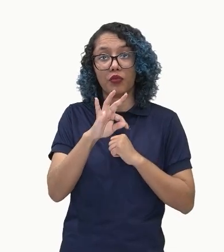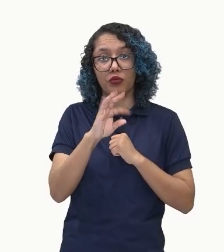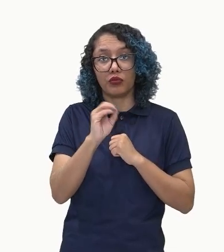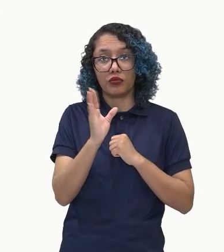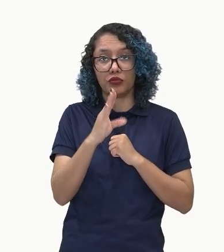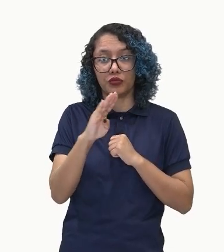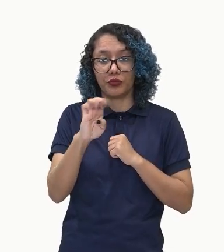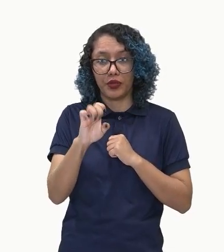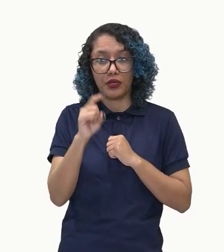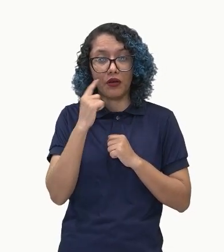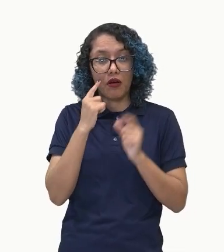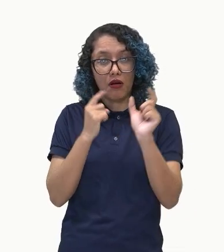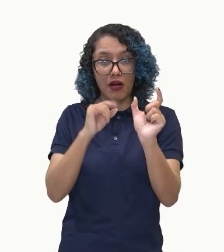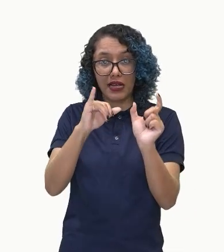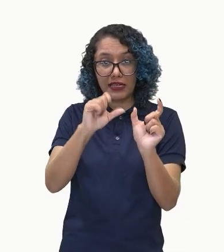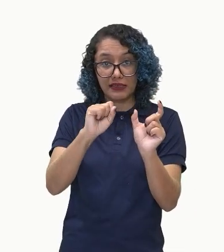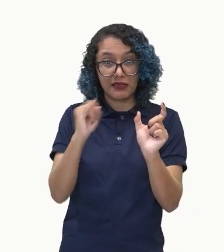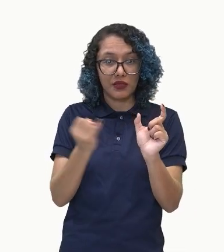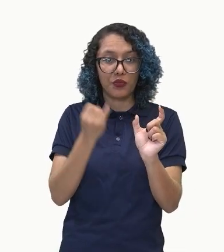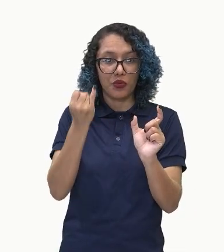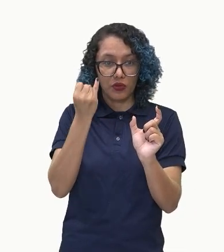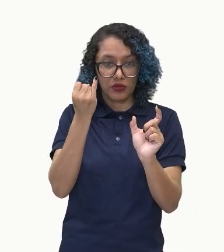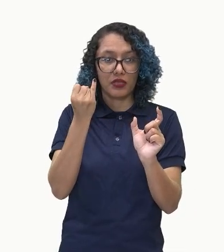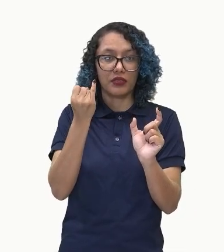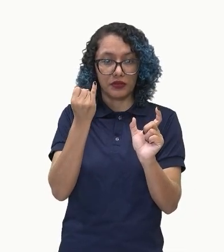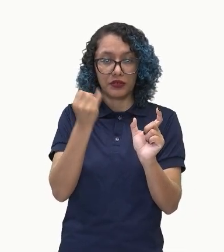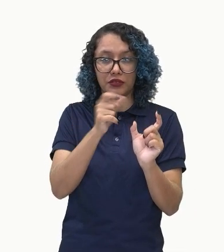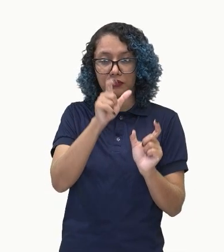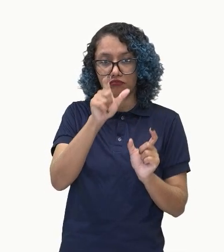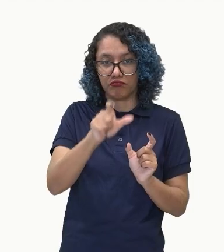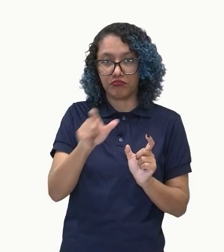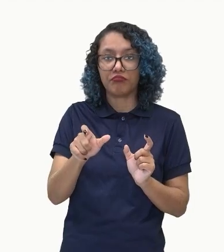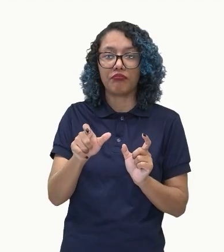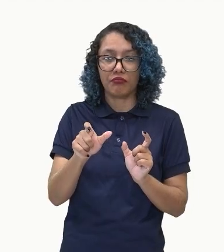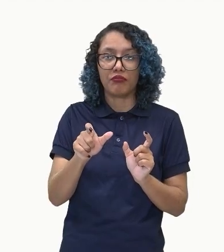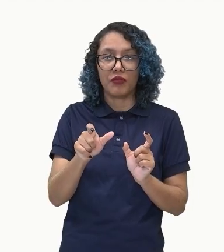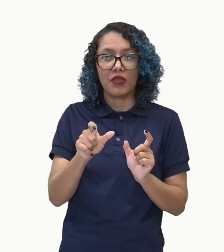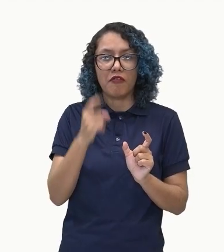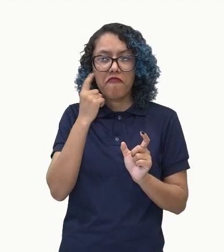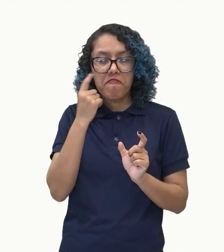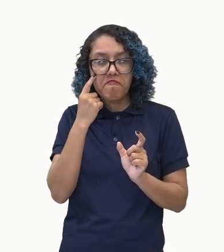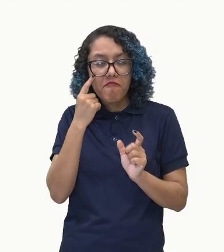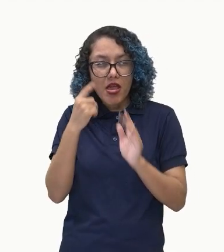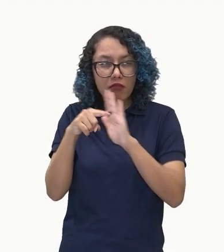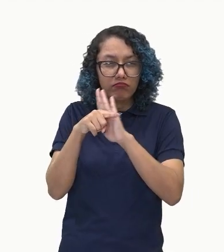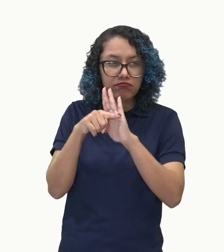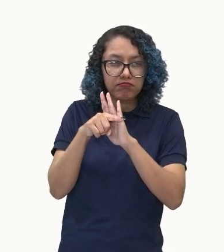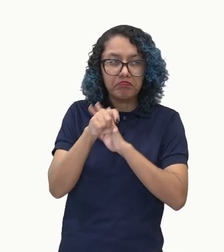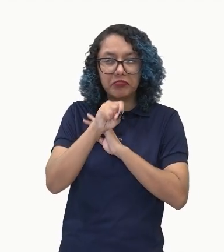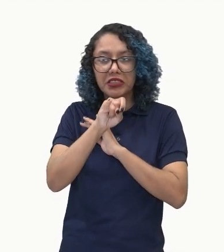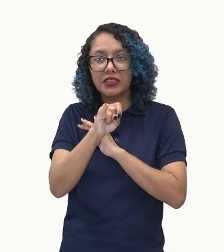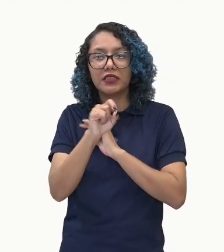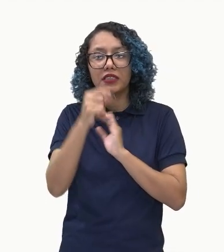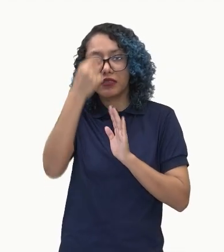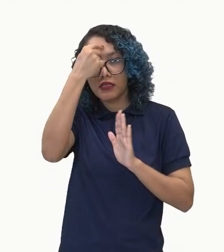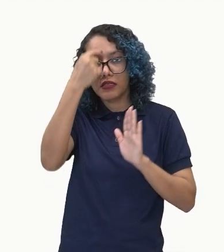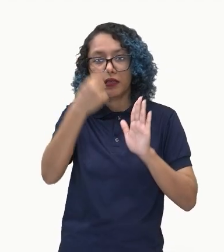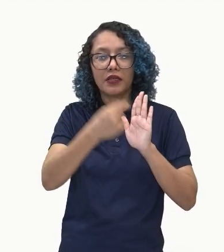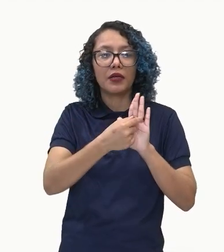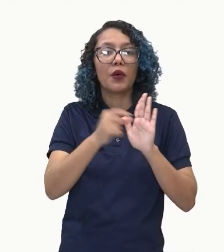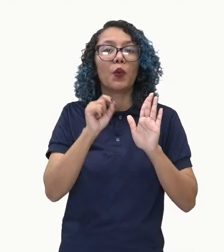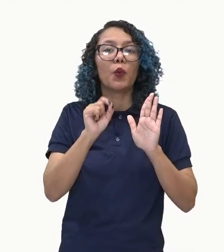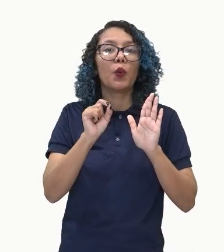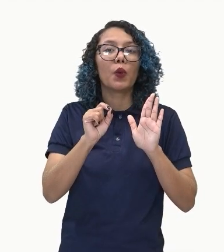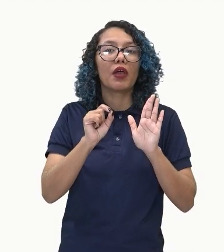é importante. Nessas pessoas, eles checam se a inteligência artificial, AI,